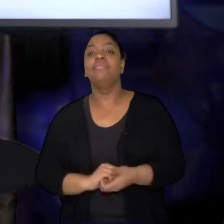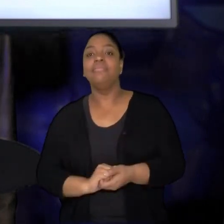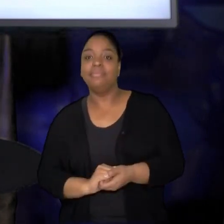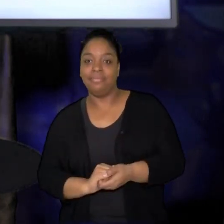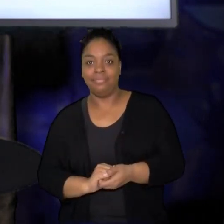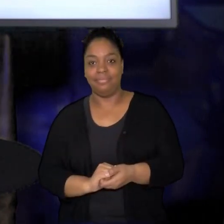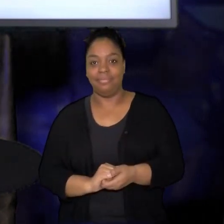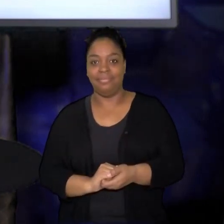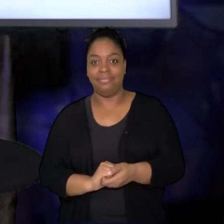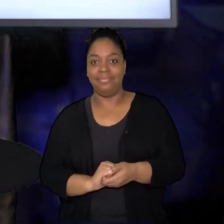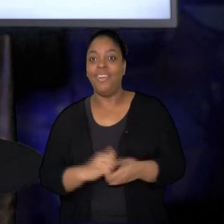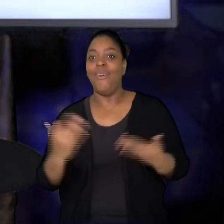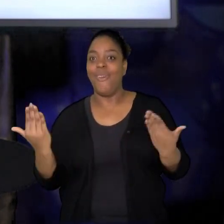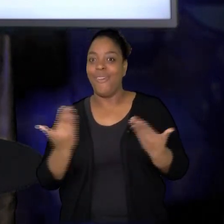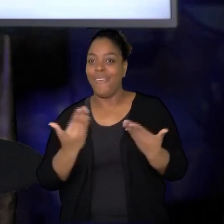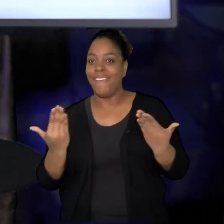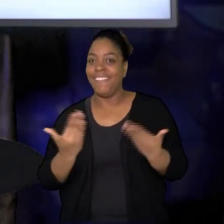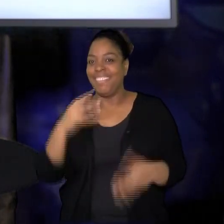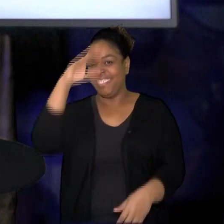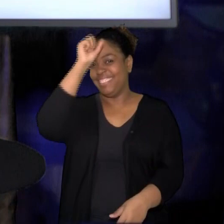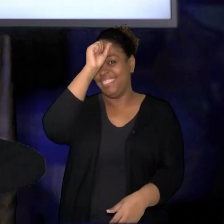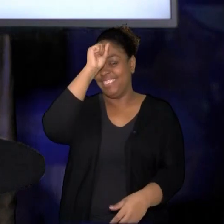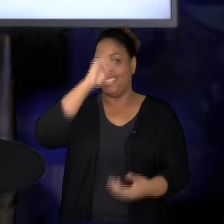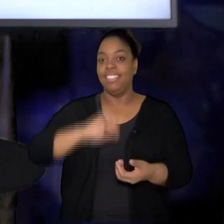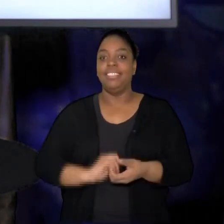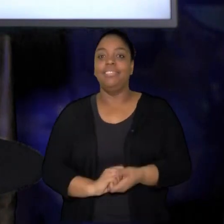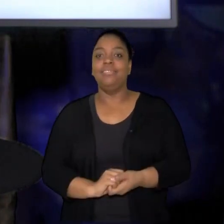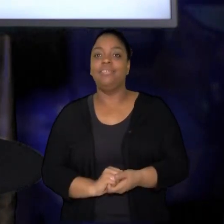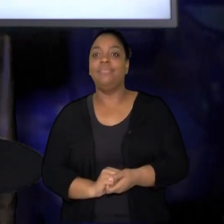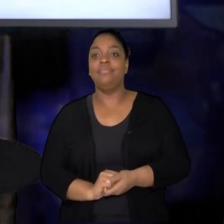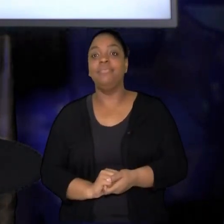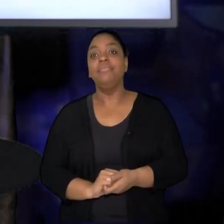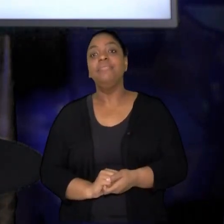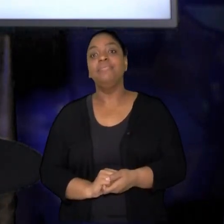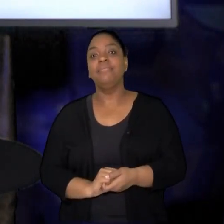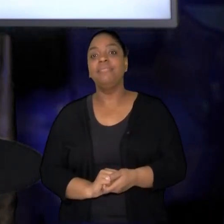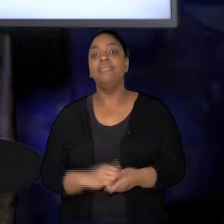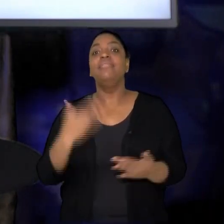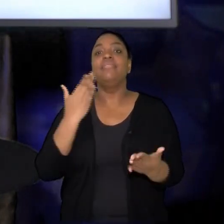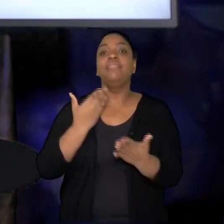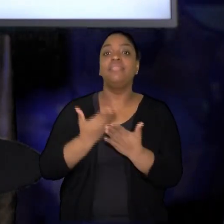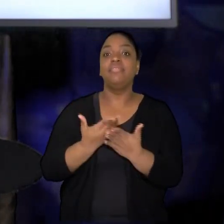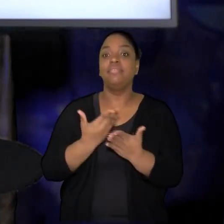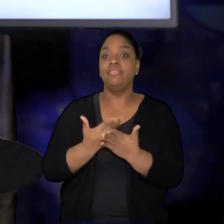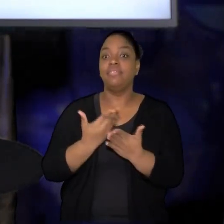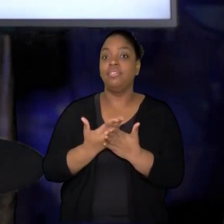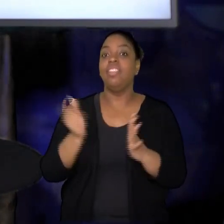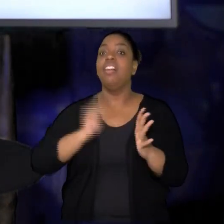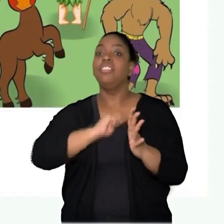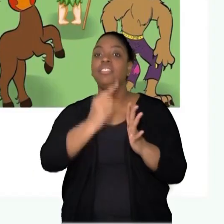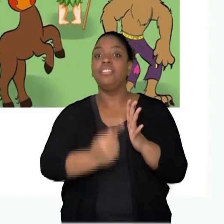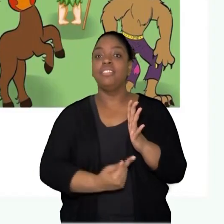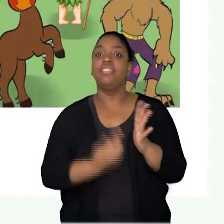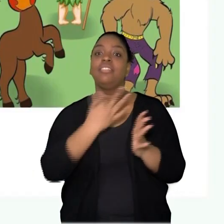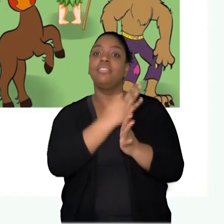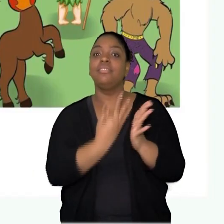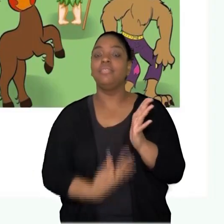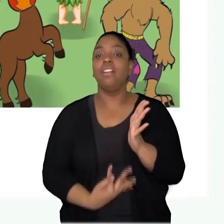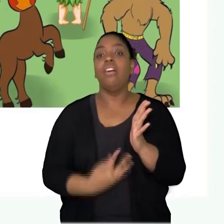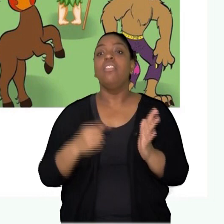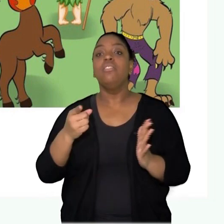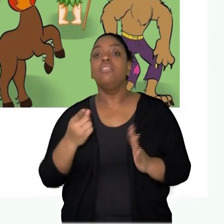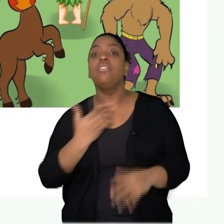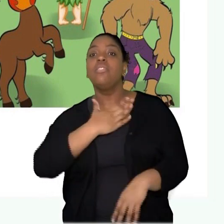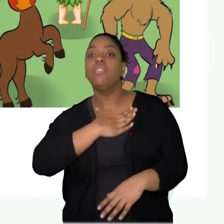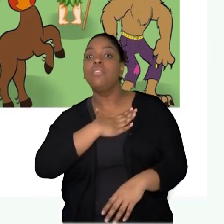começar a nossa aventura da aprendizagem. Vamos estudar mais um gênero textual? Você gosta